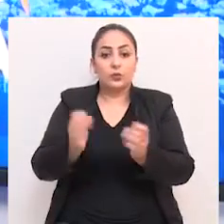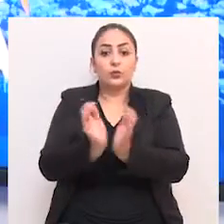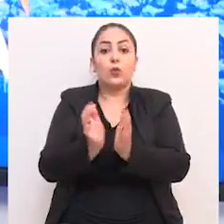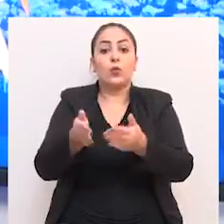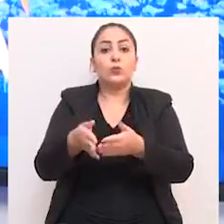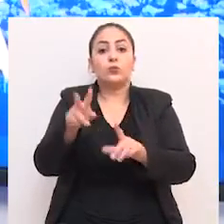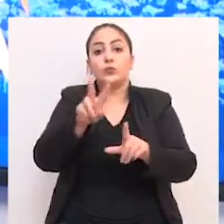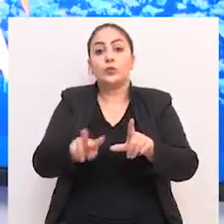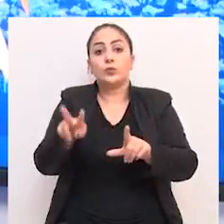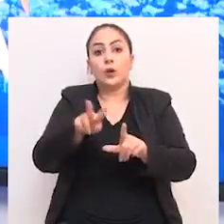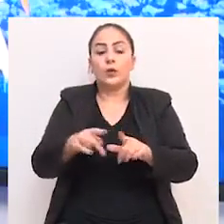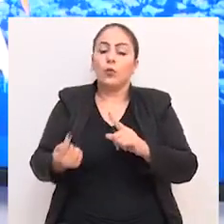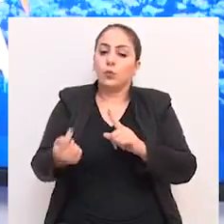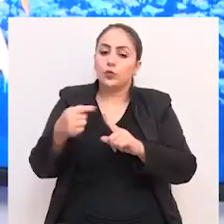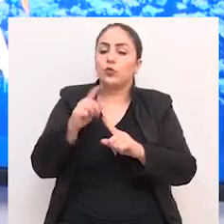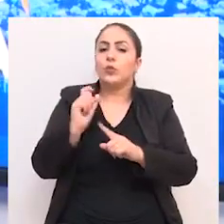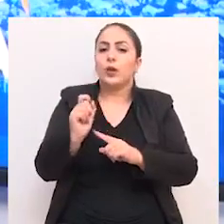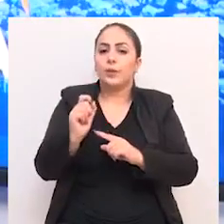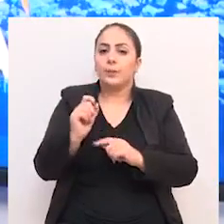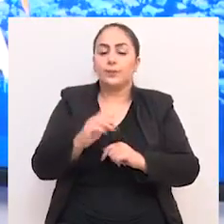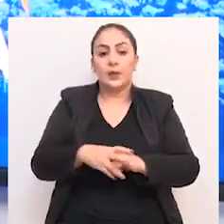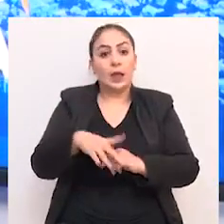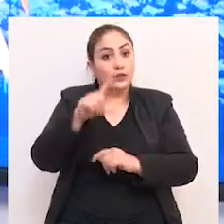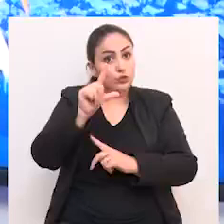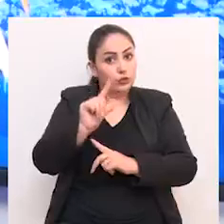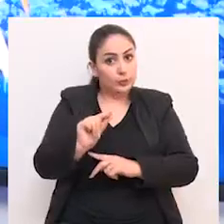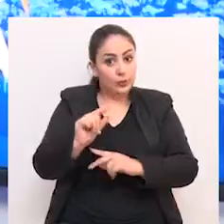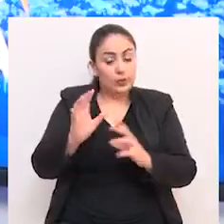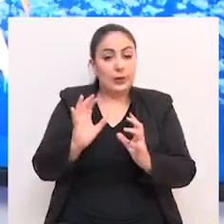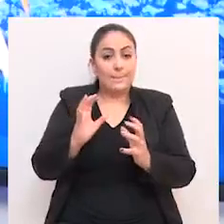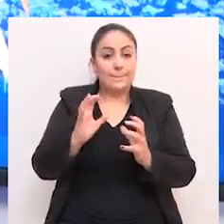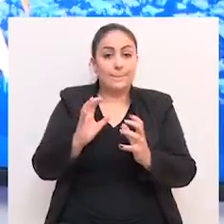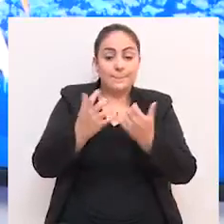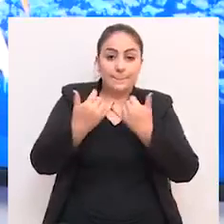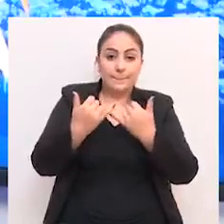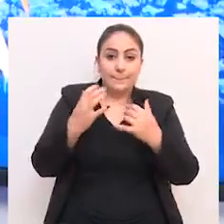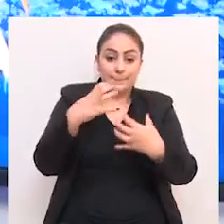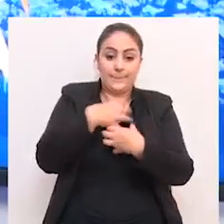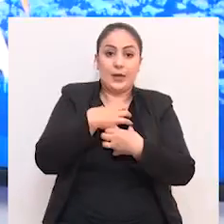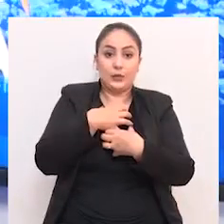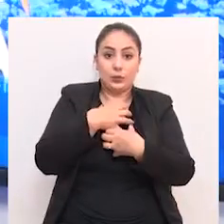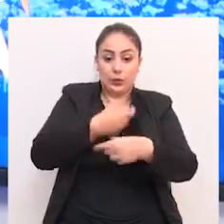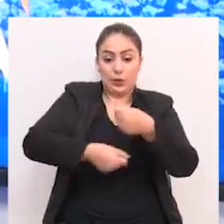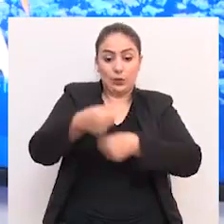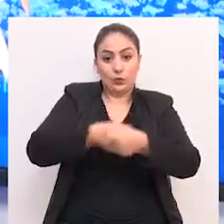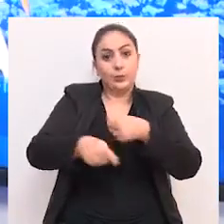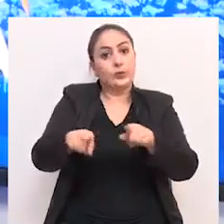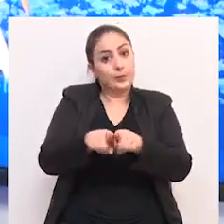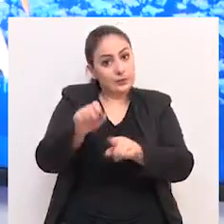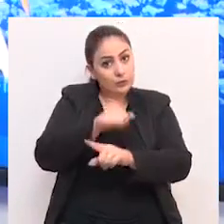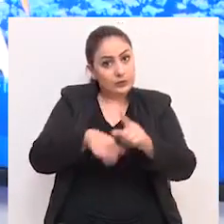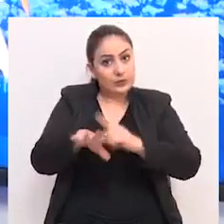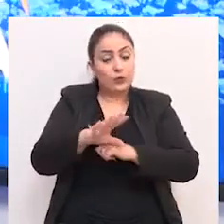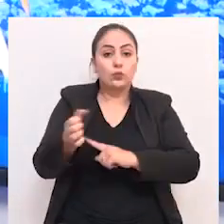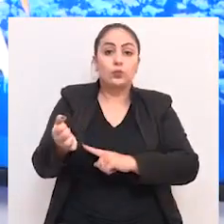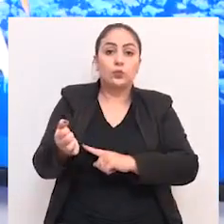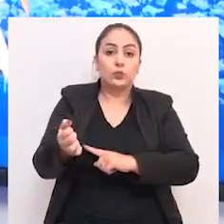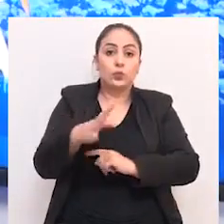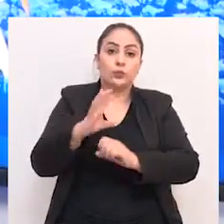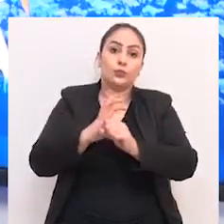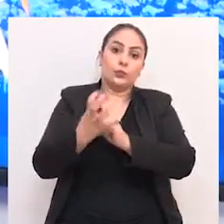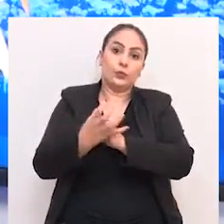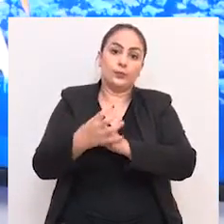dos fóruns virtuais. O objetivo é amenizar os impactos econômicos e sociais do novo